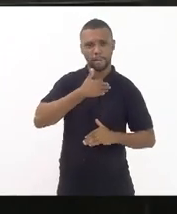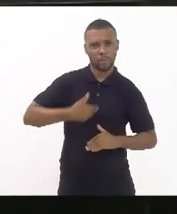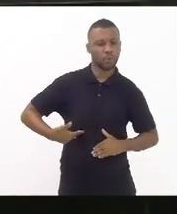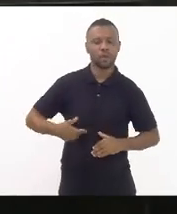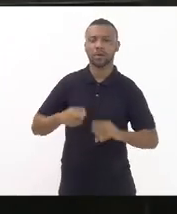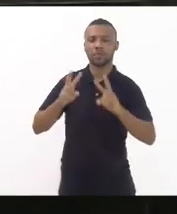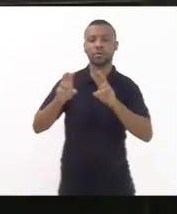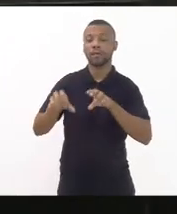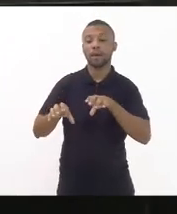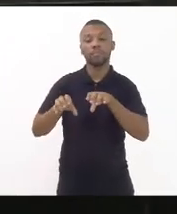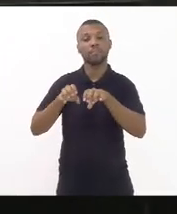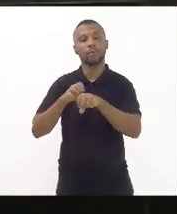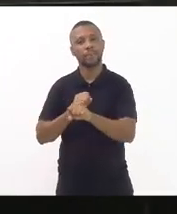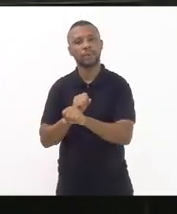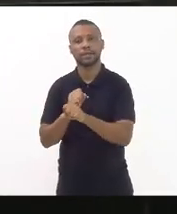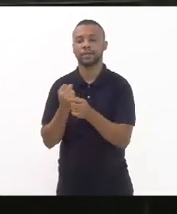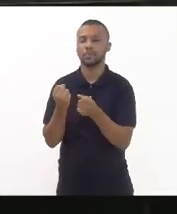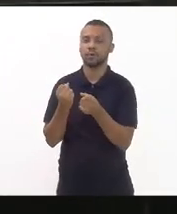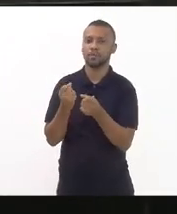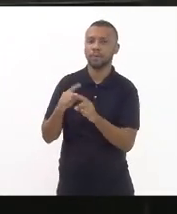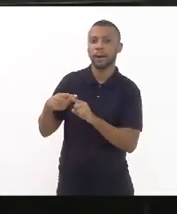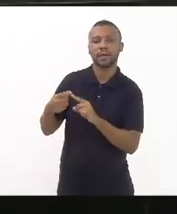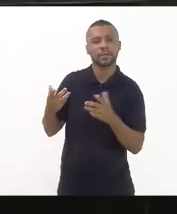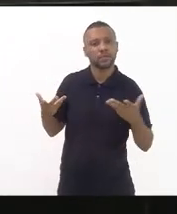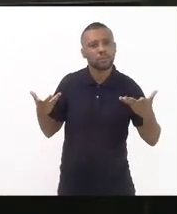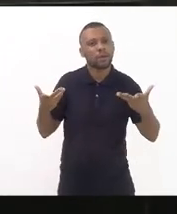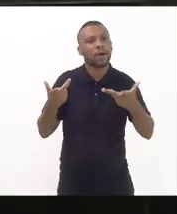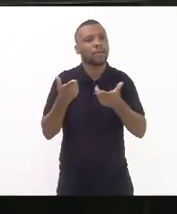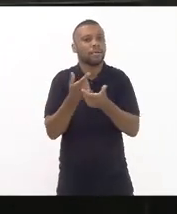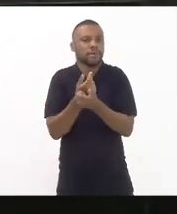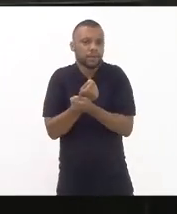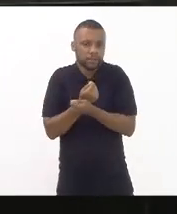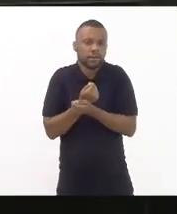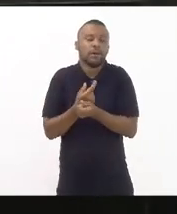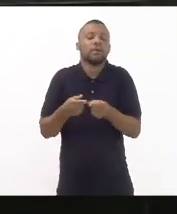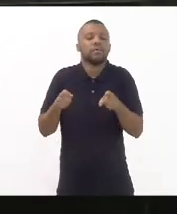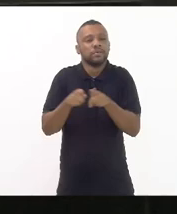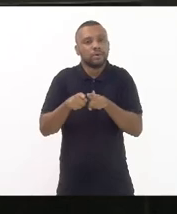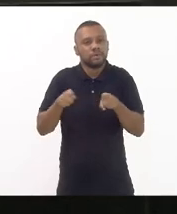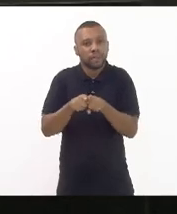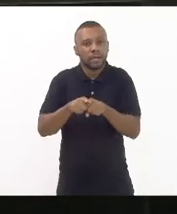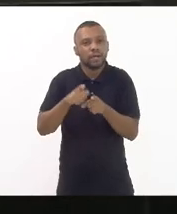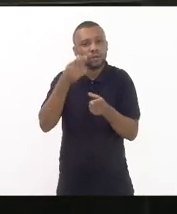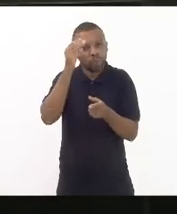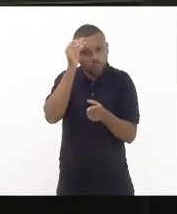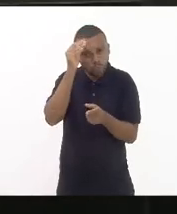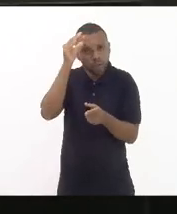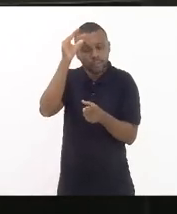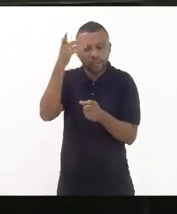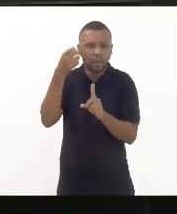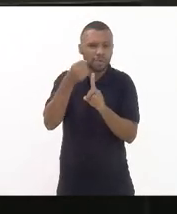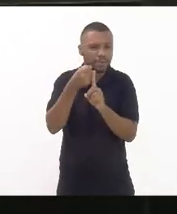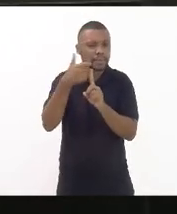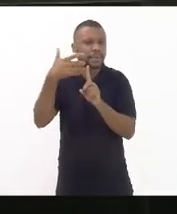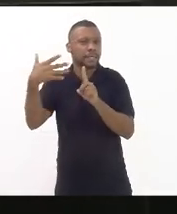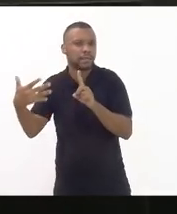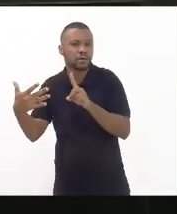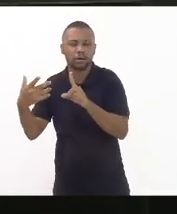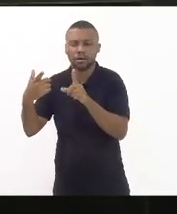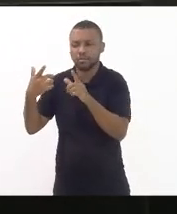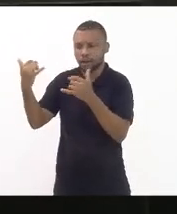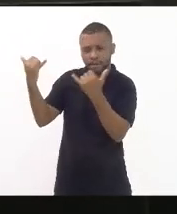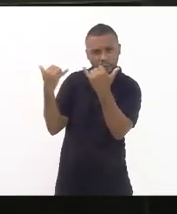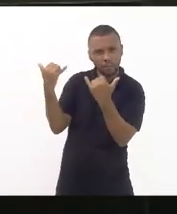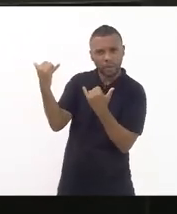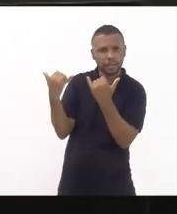relação à formação, qualificação e até atualização dos servidores públicos. E aqui não